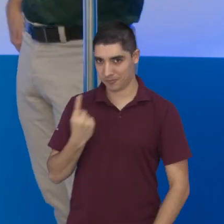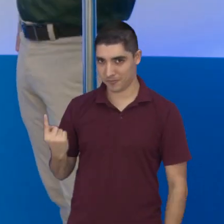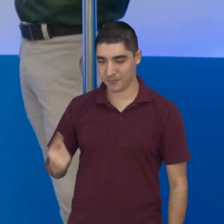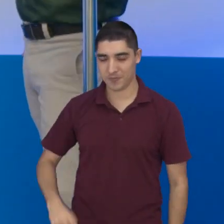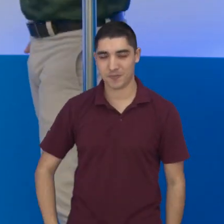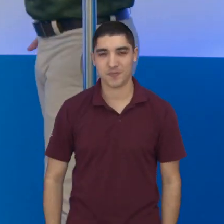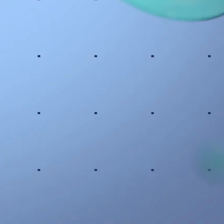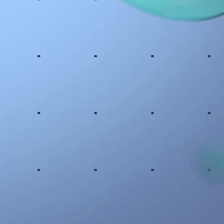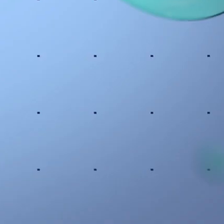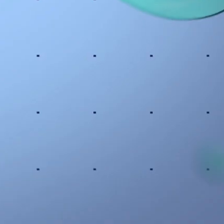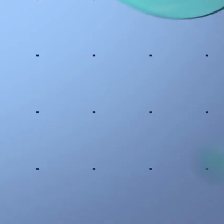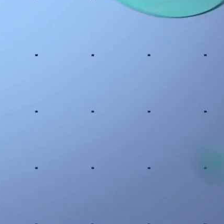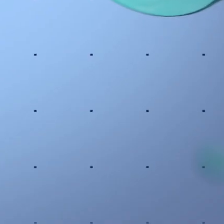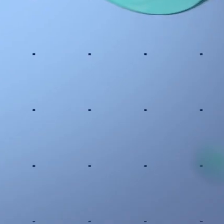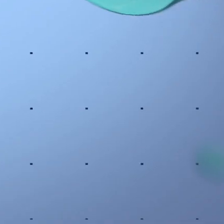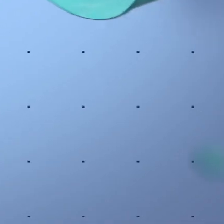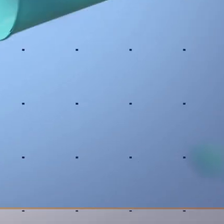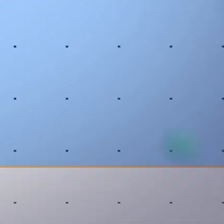vamos